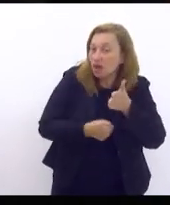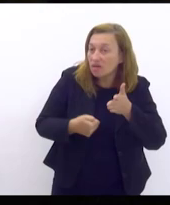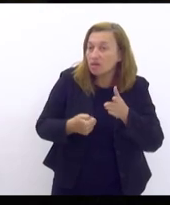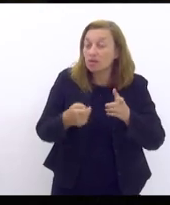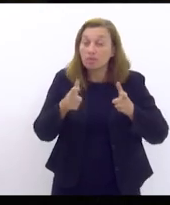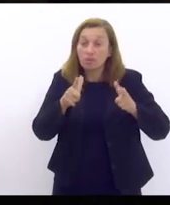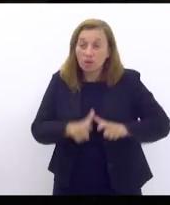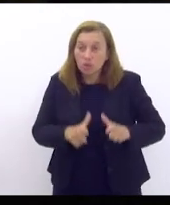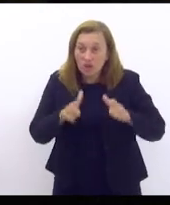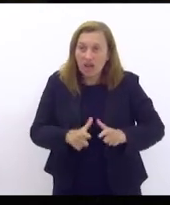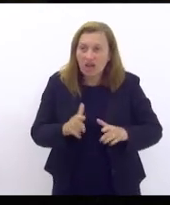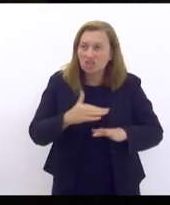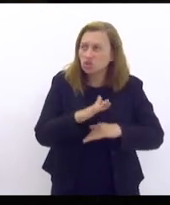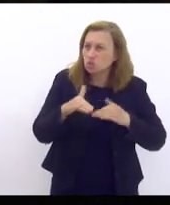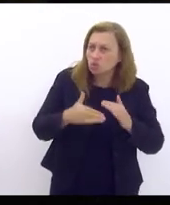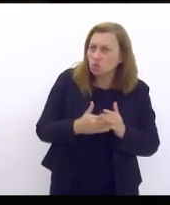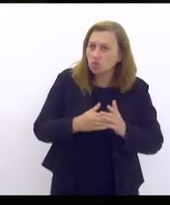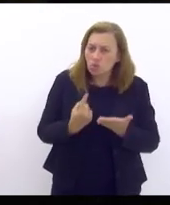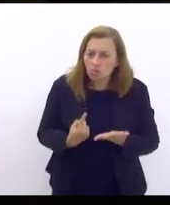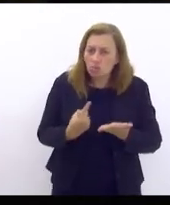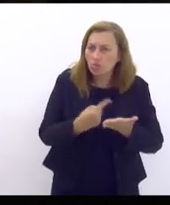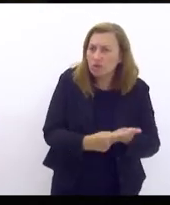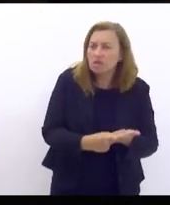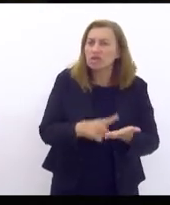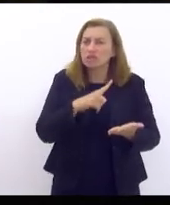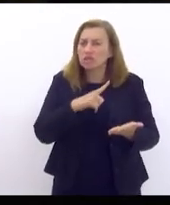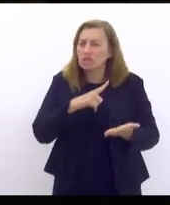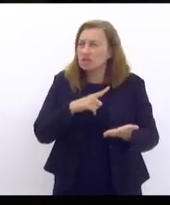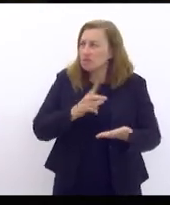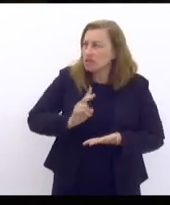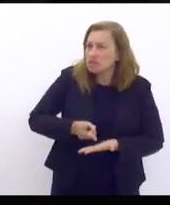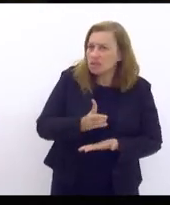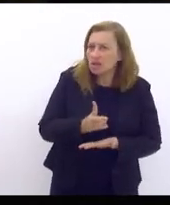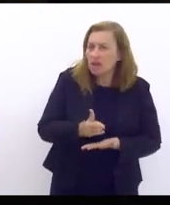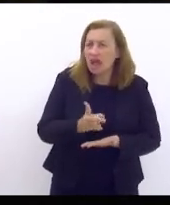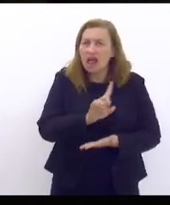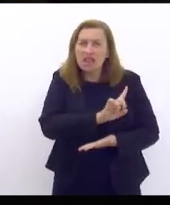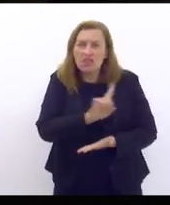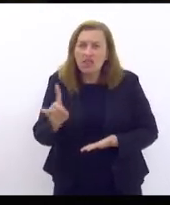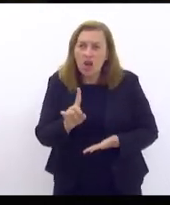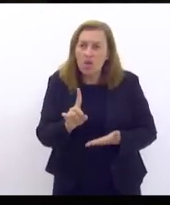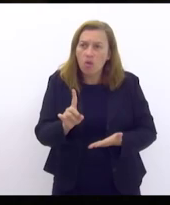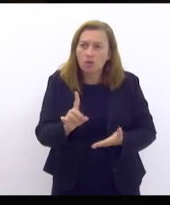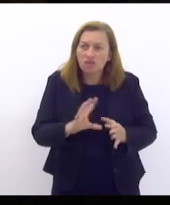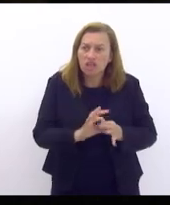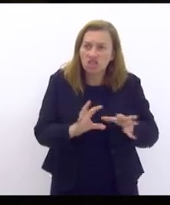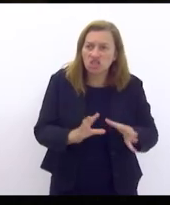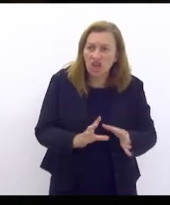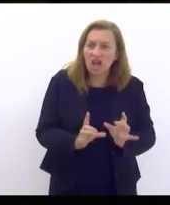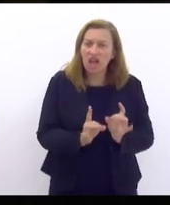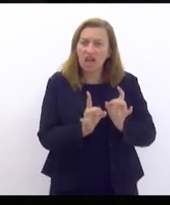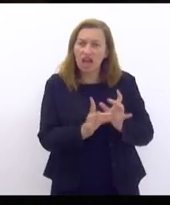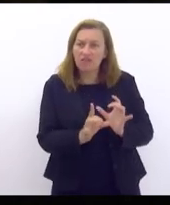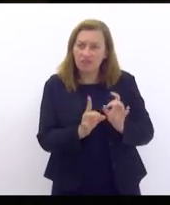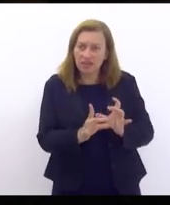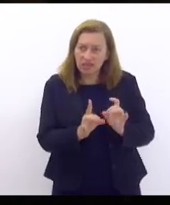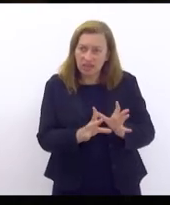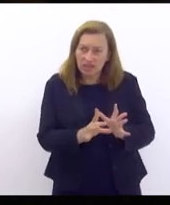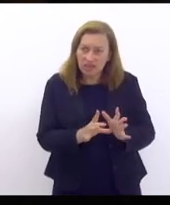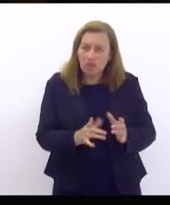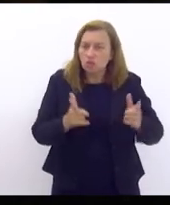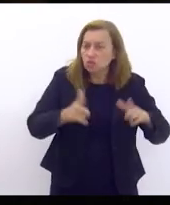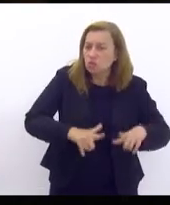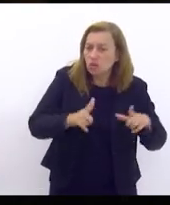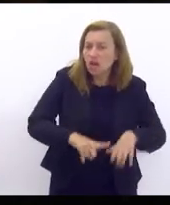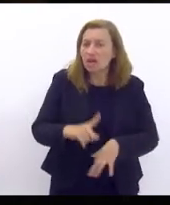Cristóvão, daqueles e daquelas que se comprometeram desde sempre a não abrir mão das suas barracas, das suas vendas, dos lugares